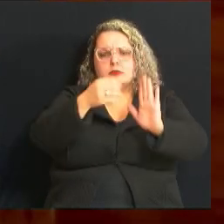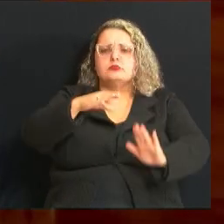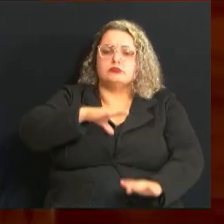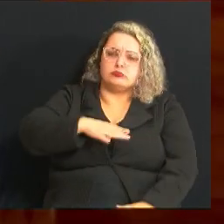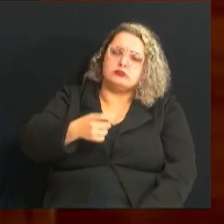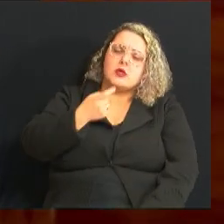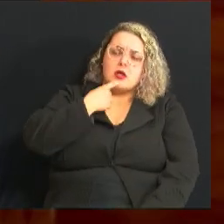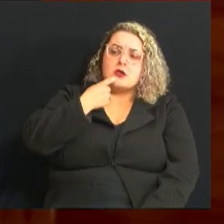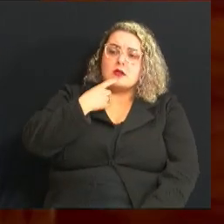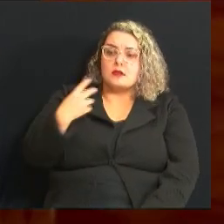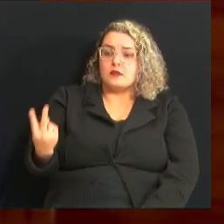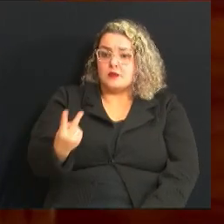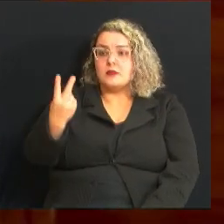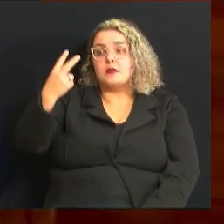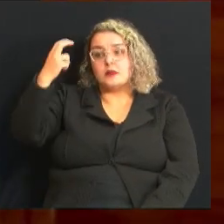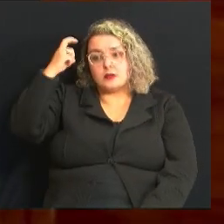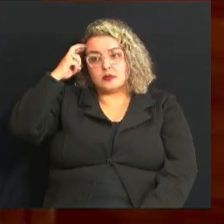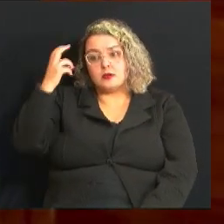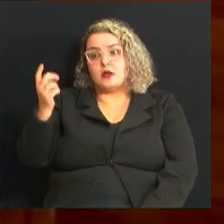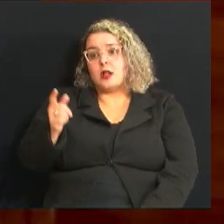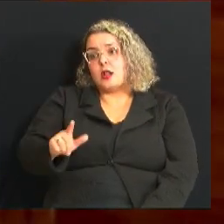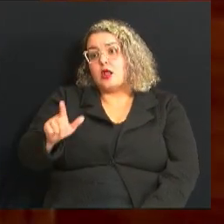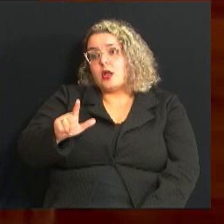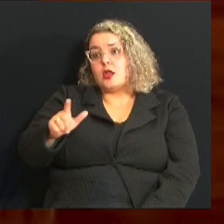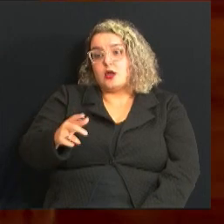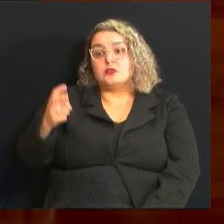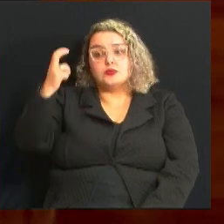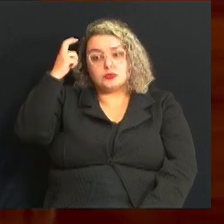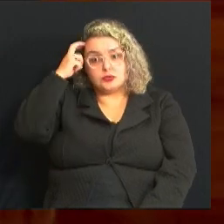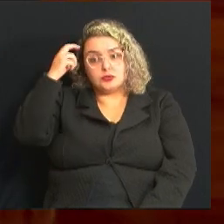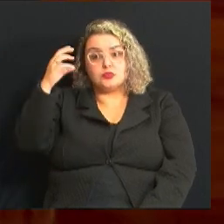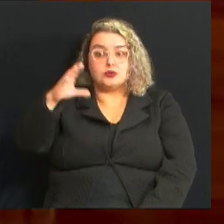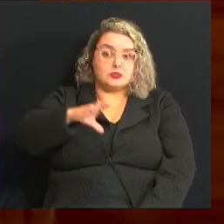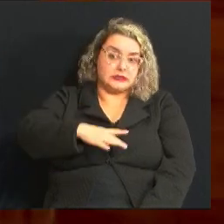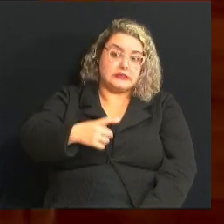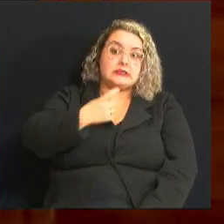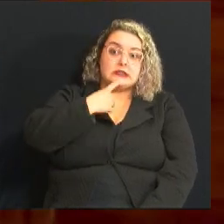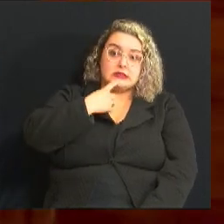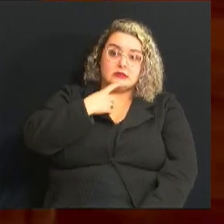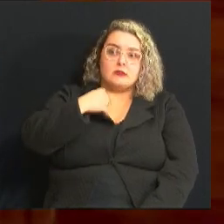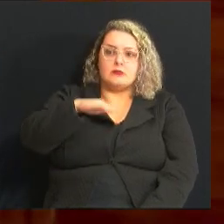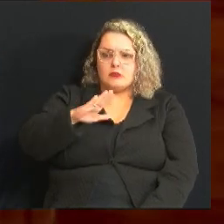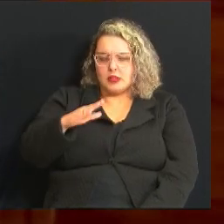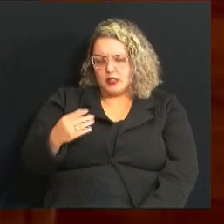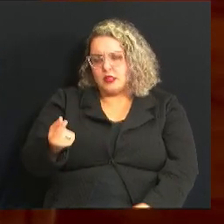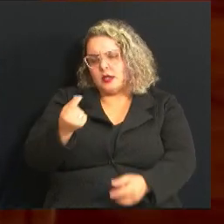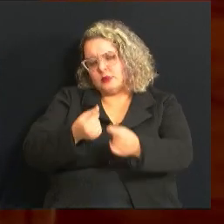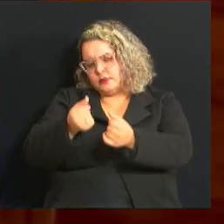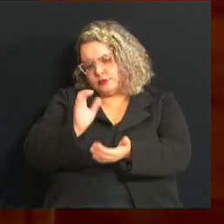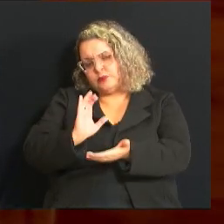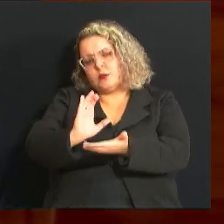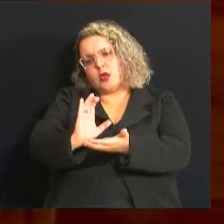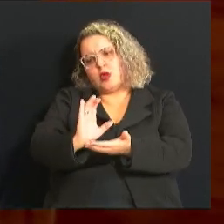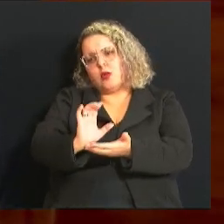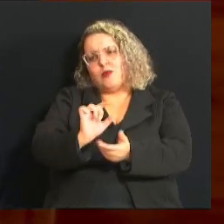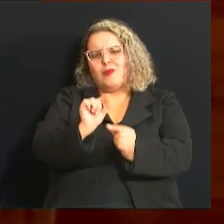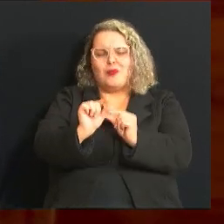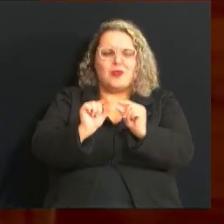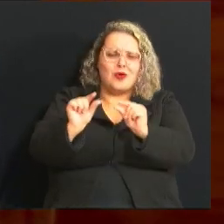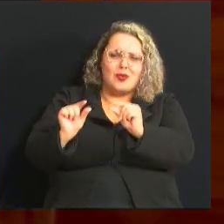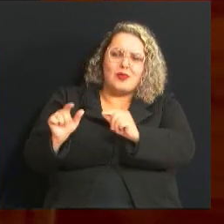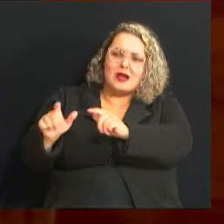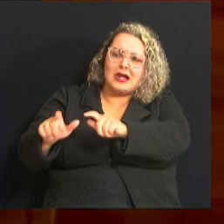né? Obviamente que a cultura no município necessita de mais investimentos, né? Poucos espaços até